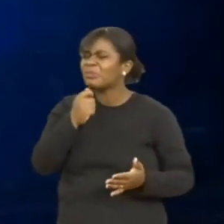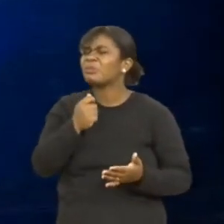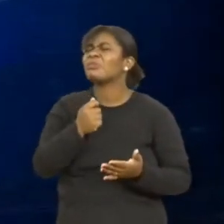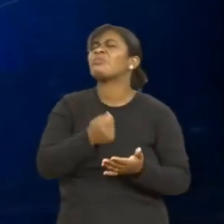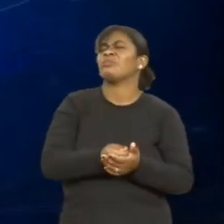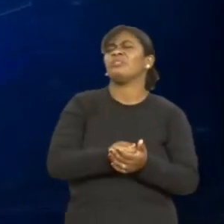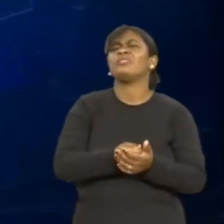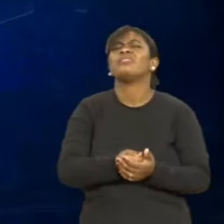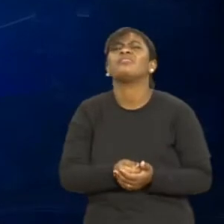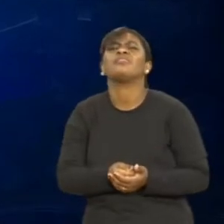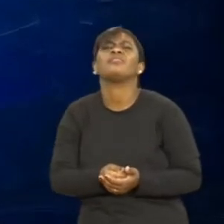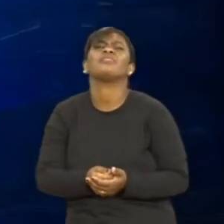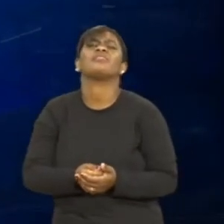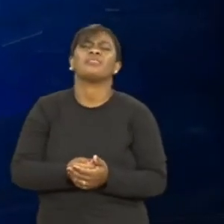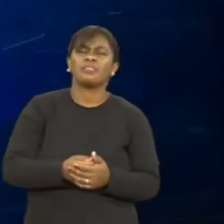De tudo que sou.